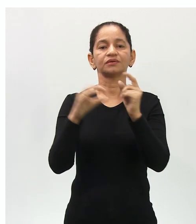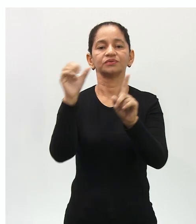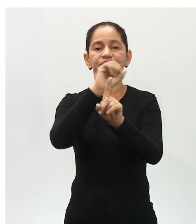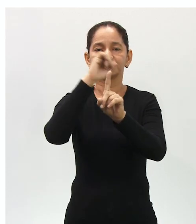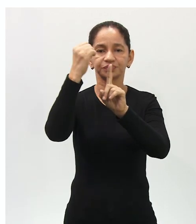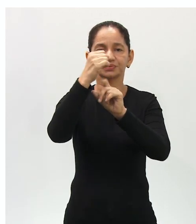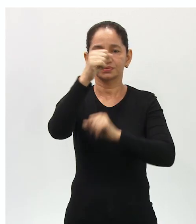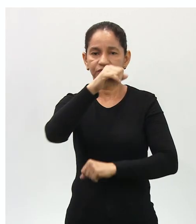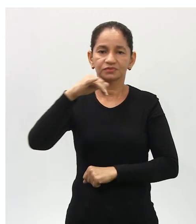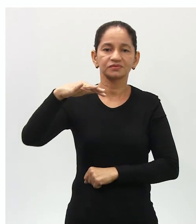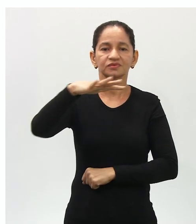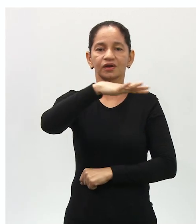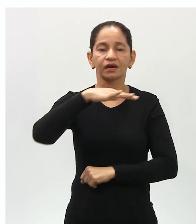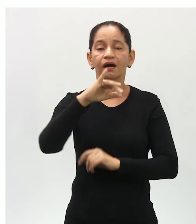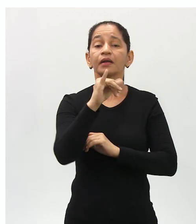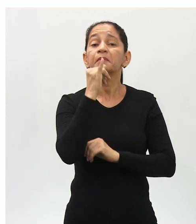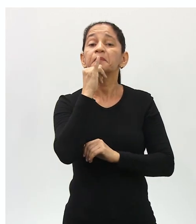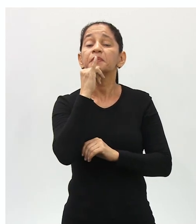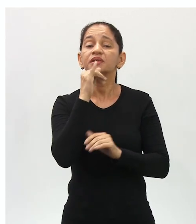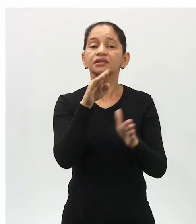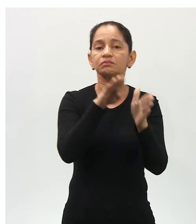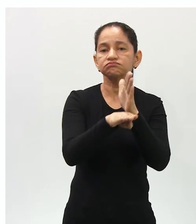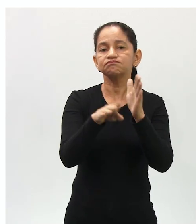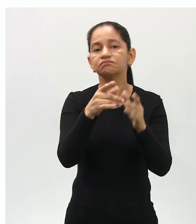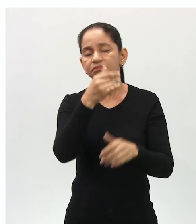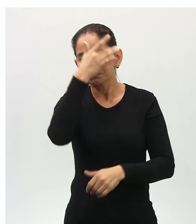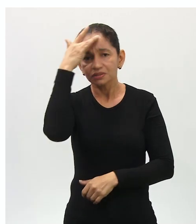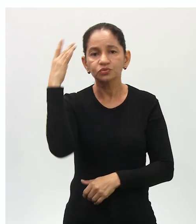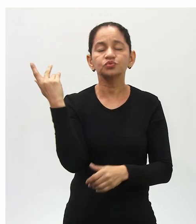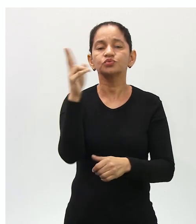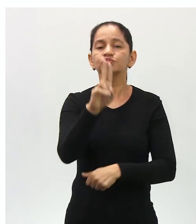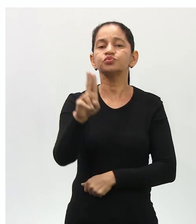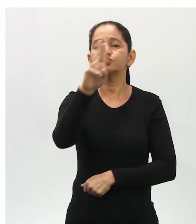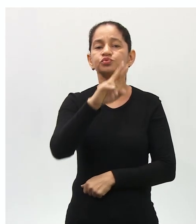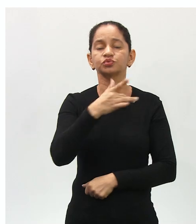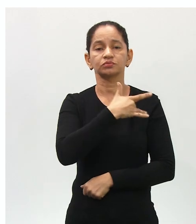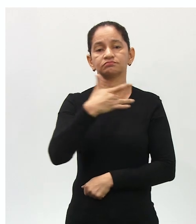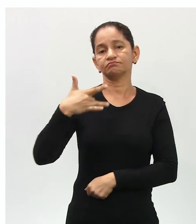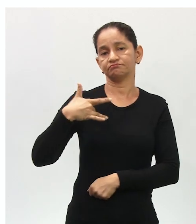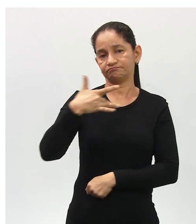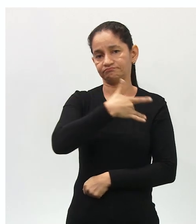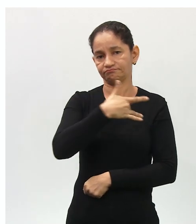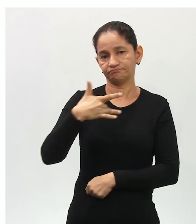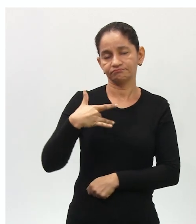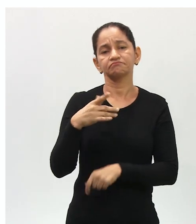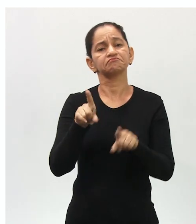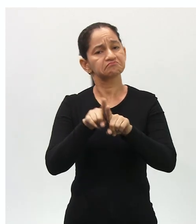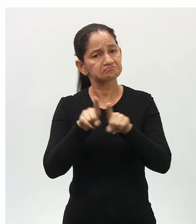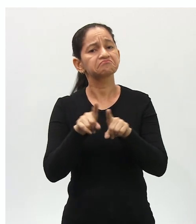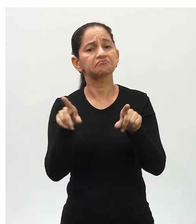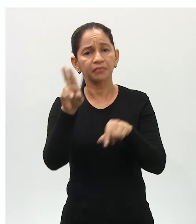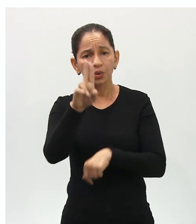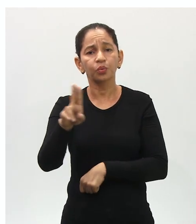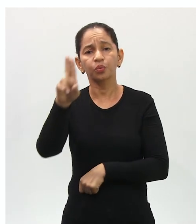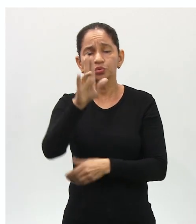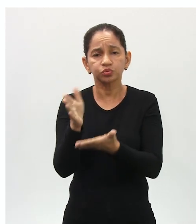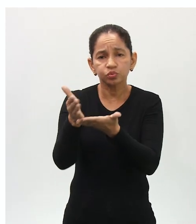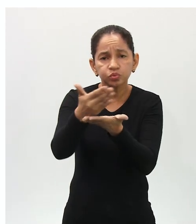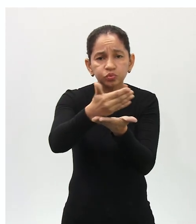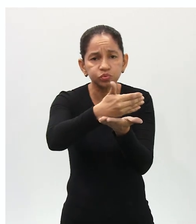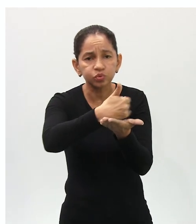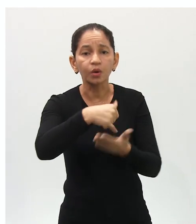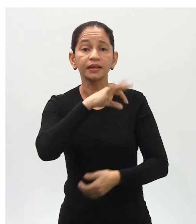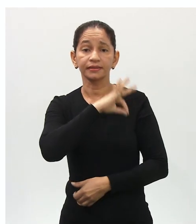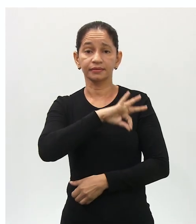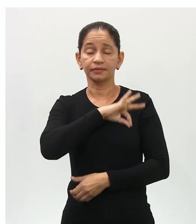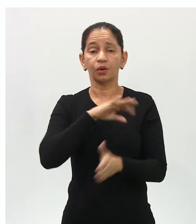aqui os valores arrecadados com gastos que as pessoas fazem com a saúde, aquilo que é recolhido dentro